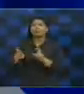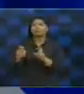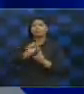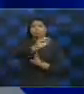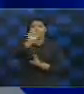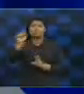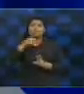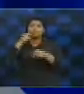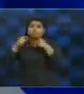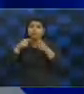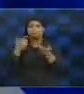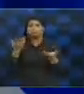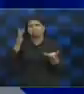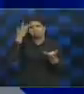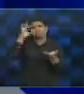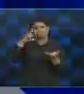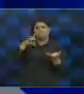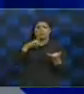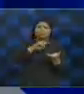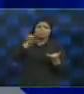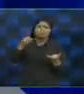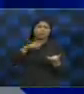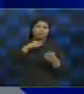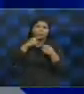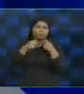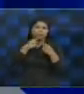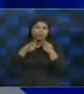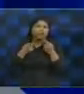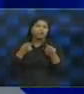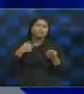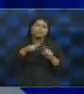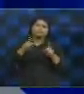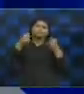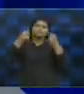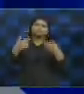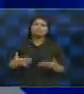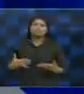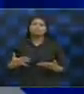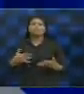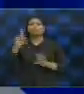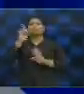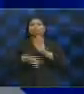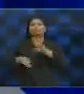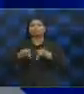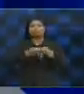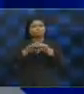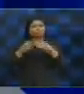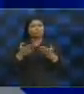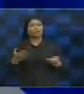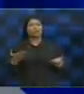faz parte também do raciocínio que leva ao aperfeiçoamento da democracia. Eu fico muito